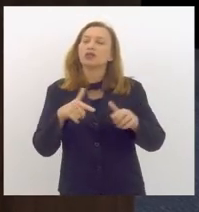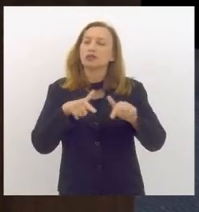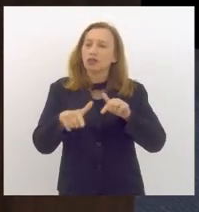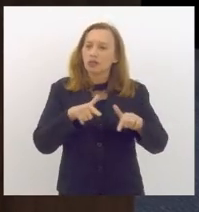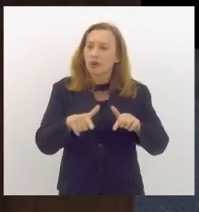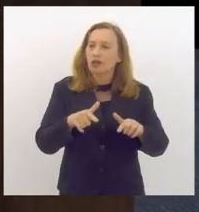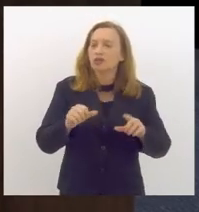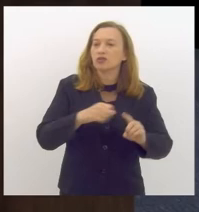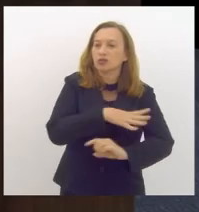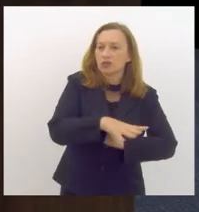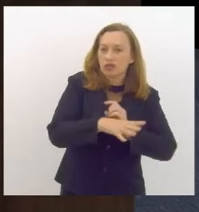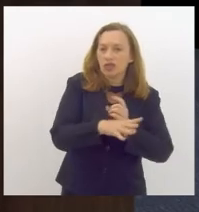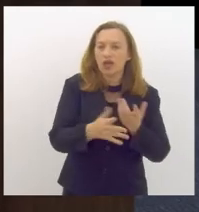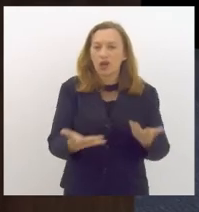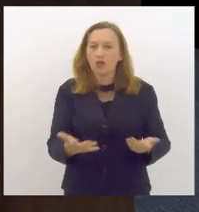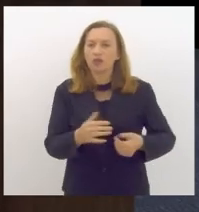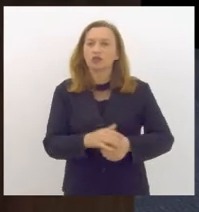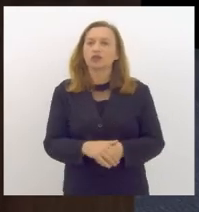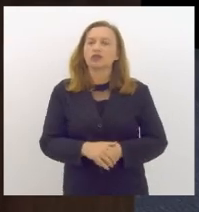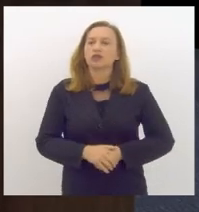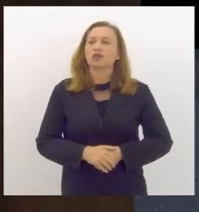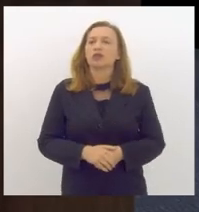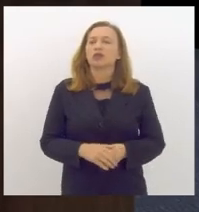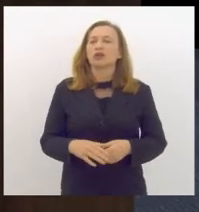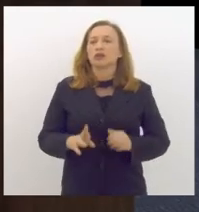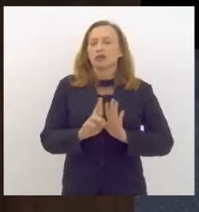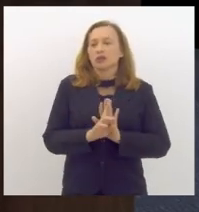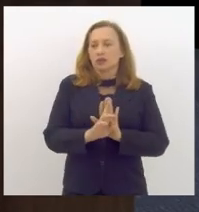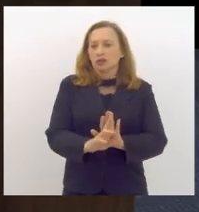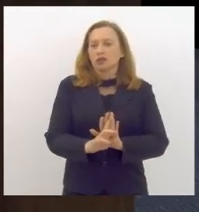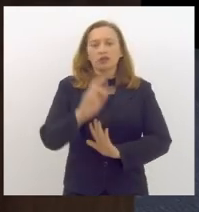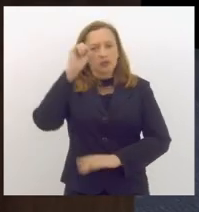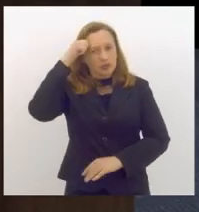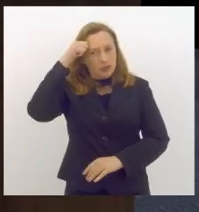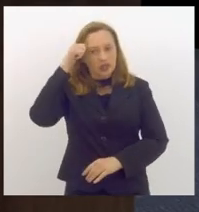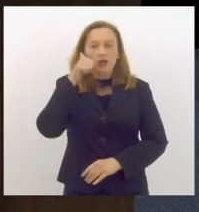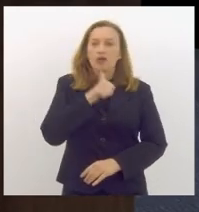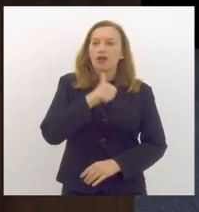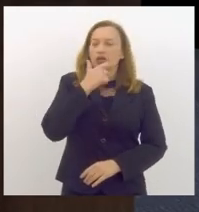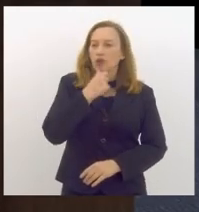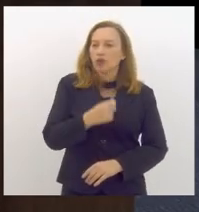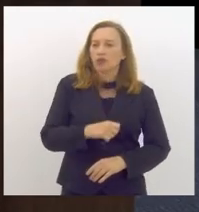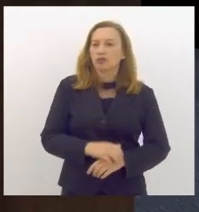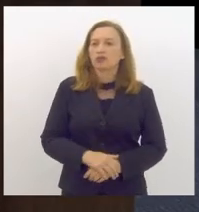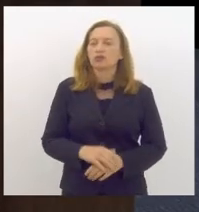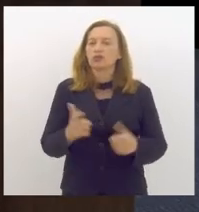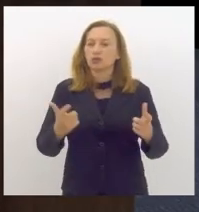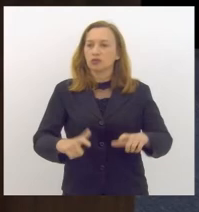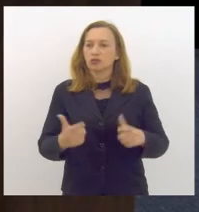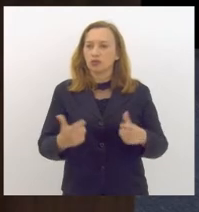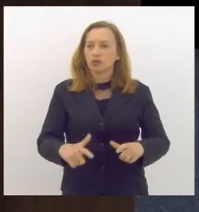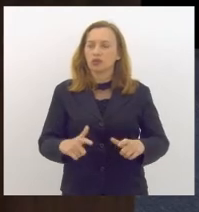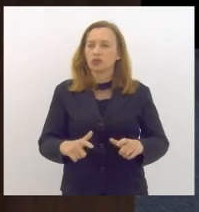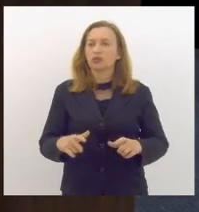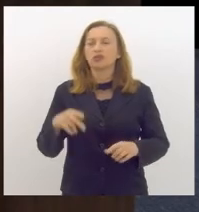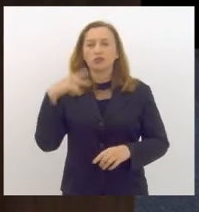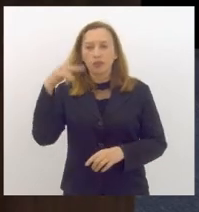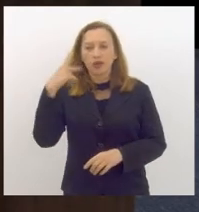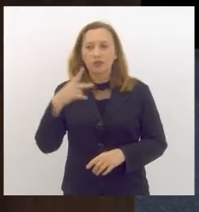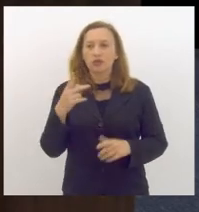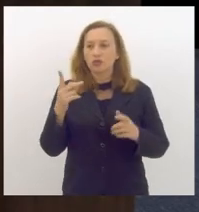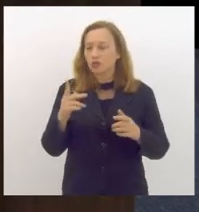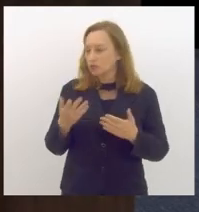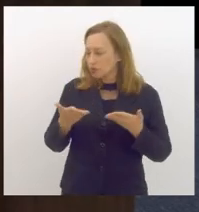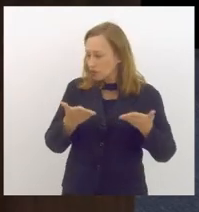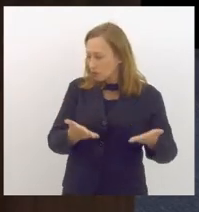social reprimida com relação a representatividade de pretos e pretas em espaços de parlamentos como esse. Mas